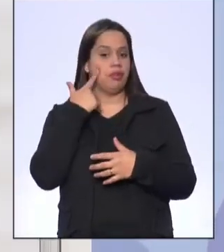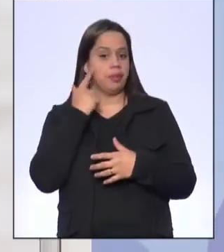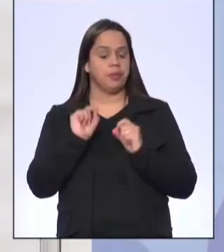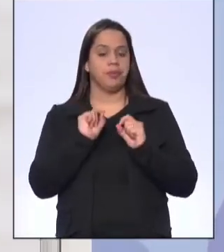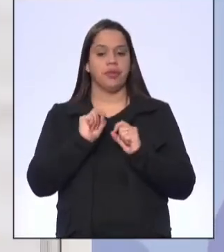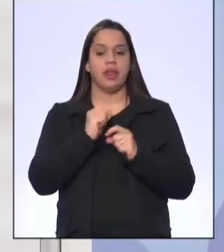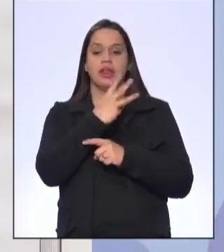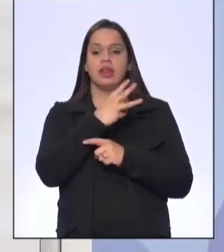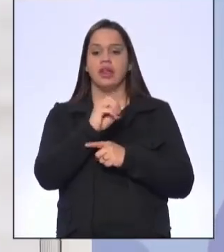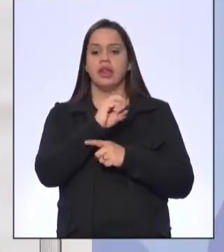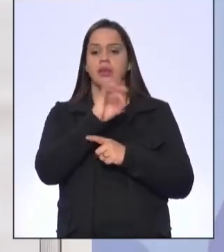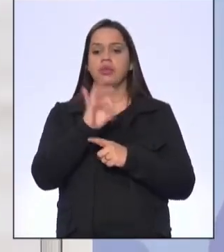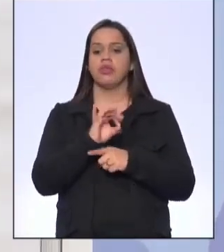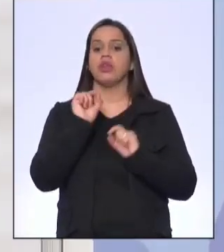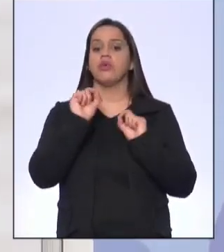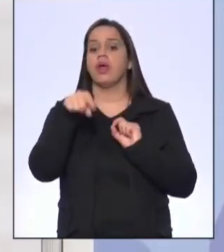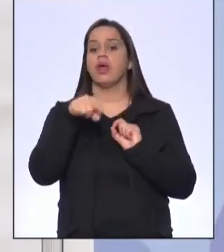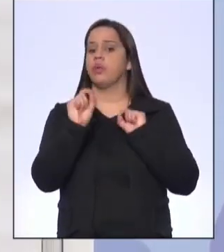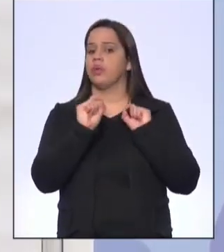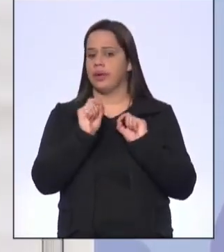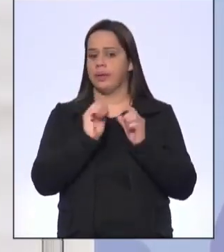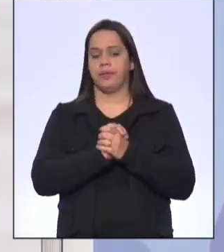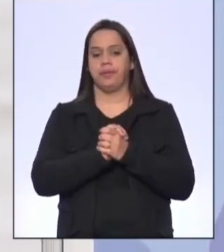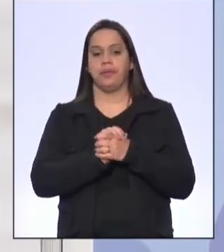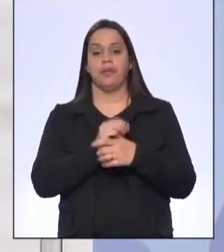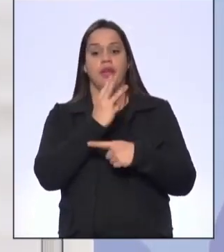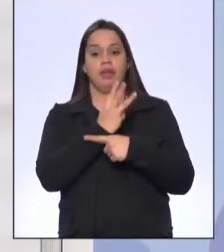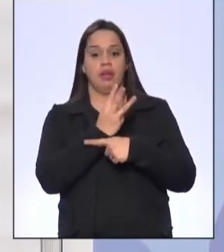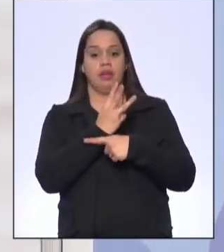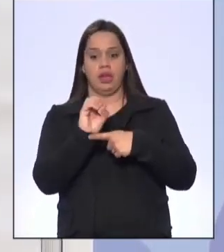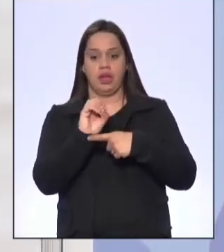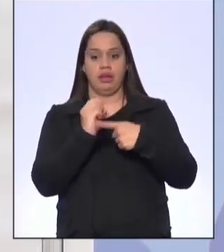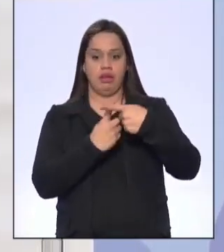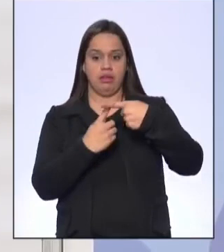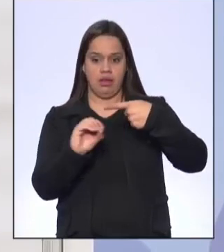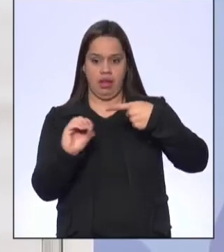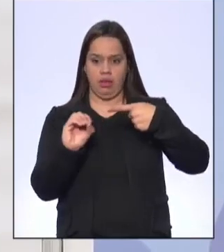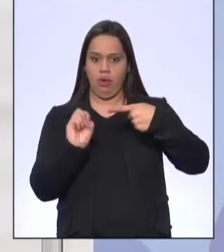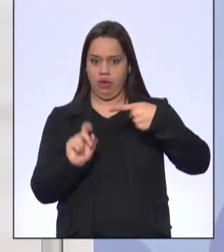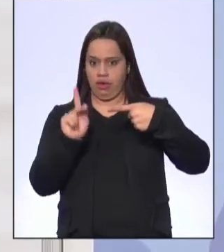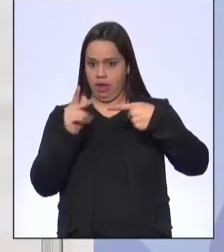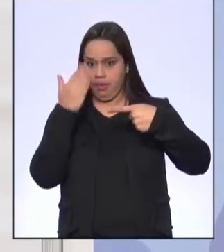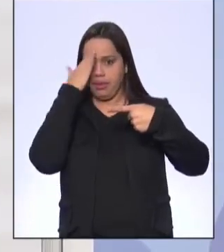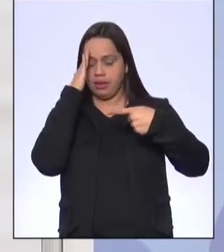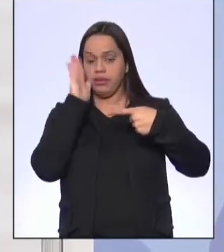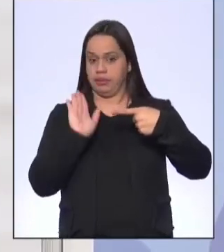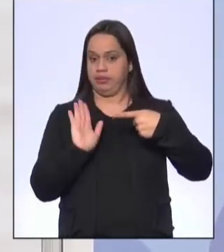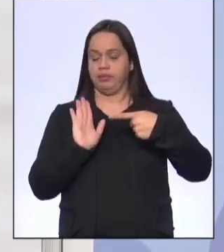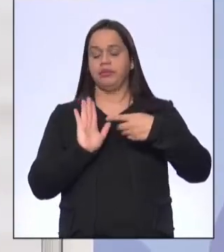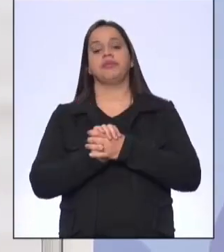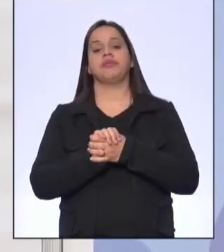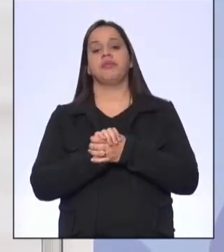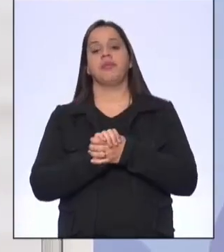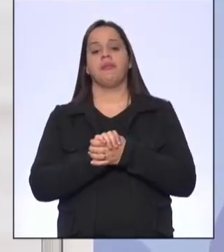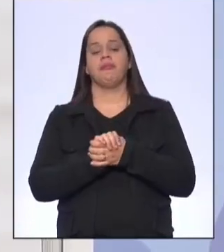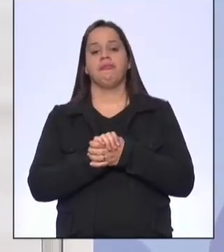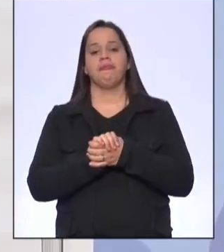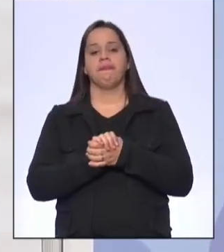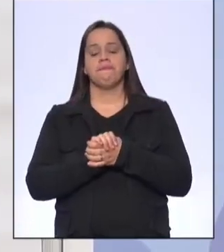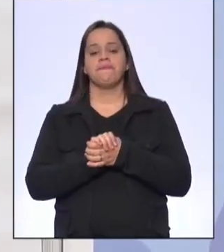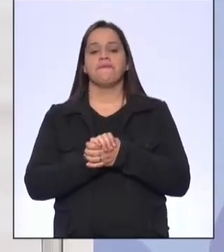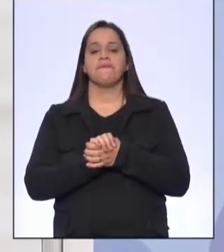é 30%. Então, 30 sobre 100, né? Assim que a gente Sim, verifica. eu chamo de notação